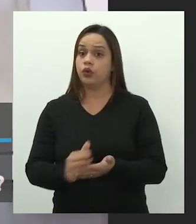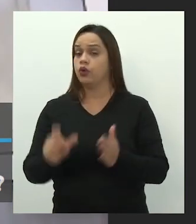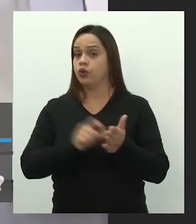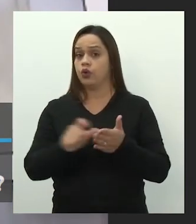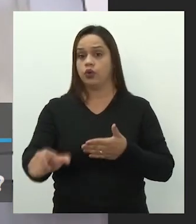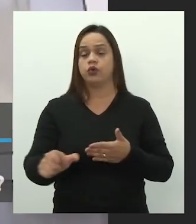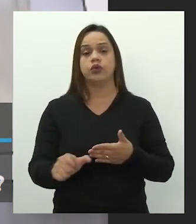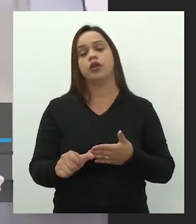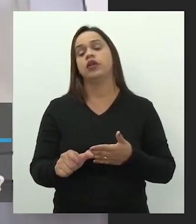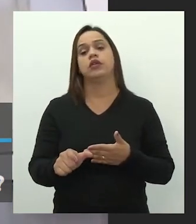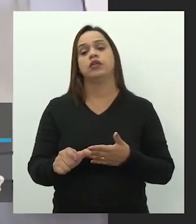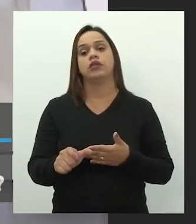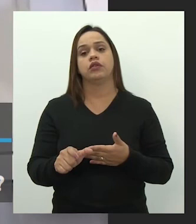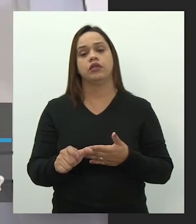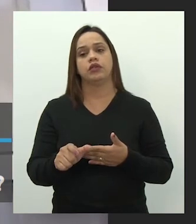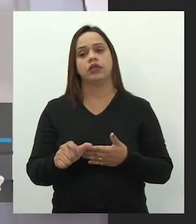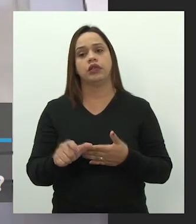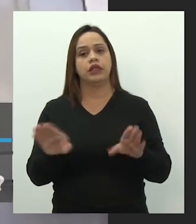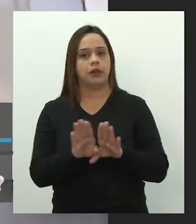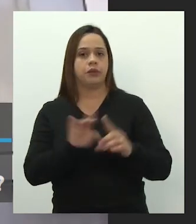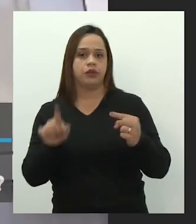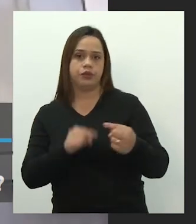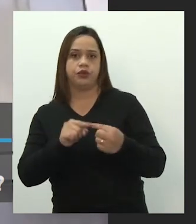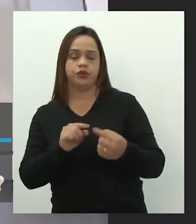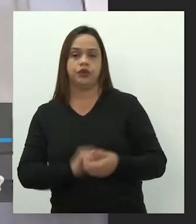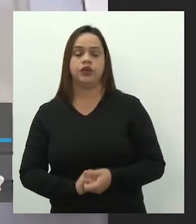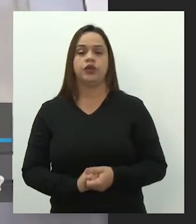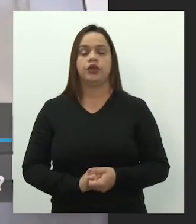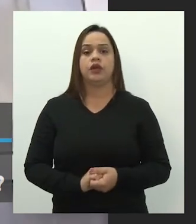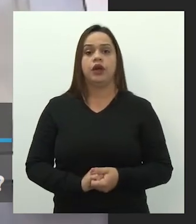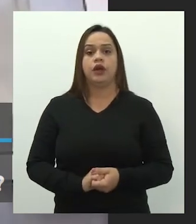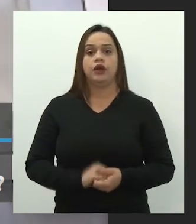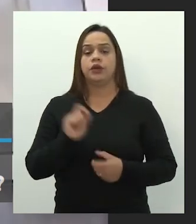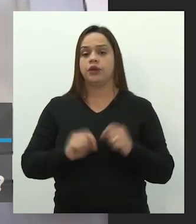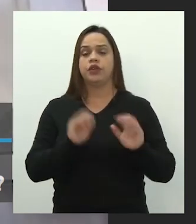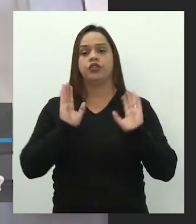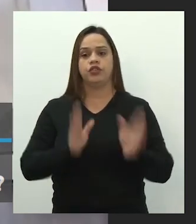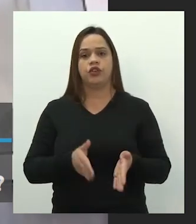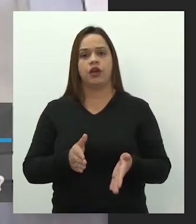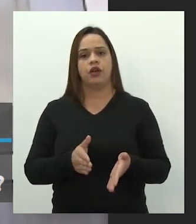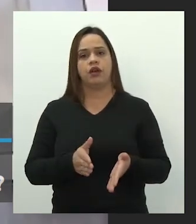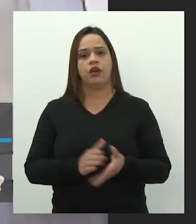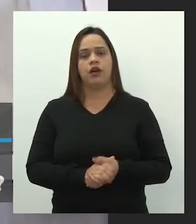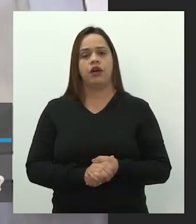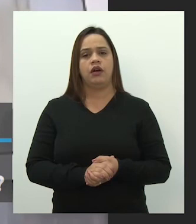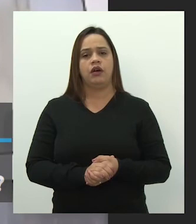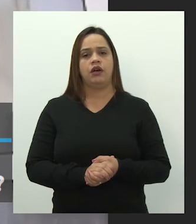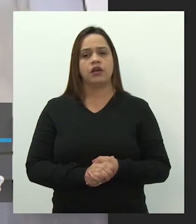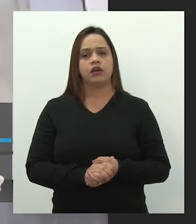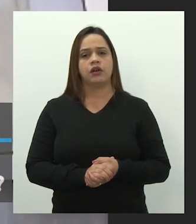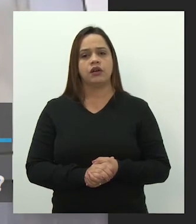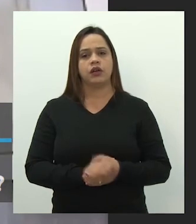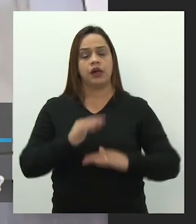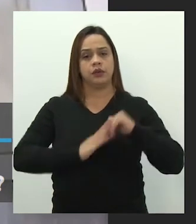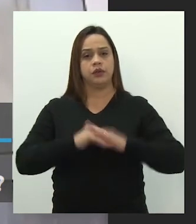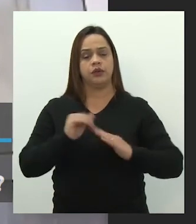conceito e para a intencionalidade, tá? Então, já são... a habilidade,